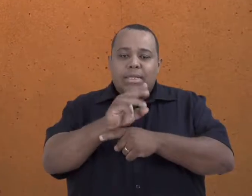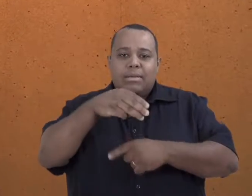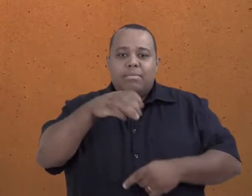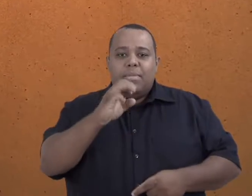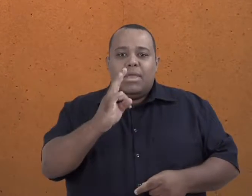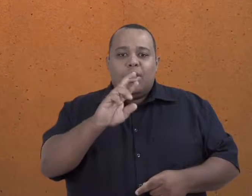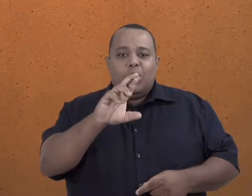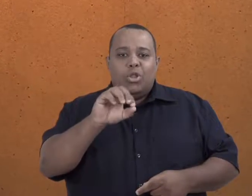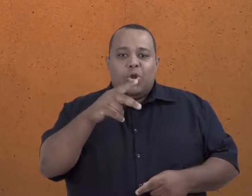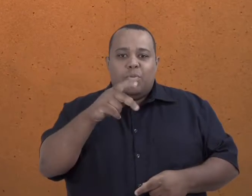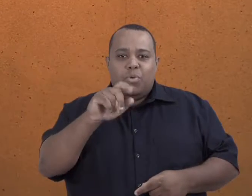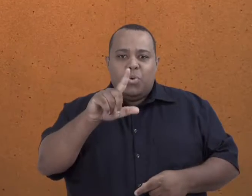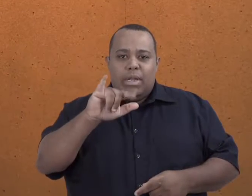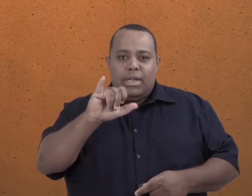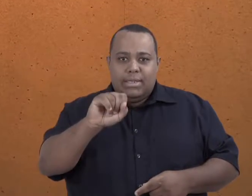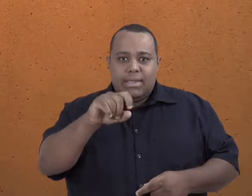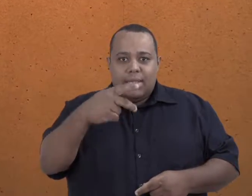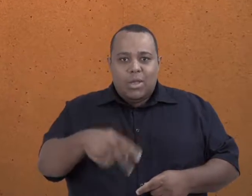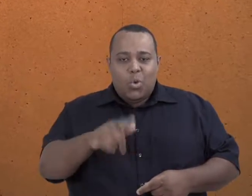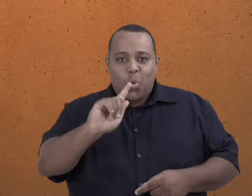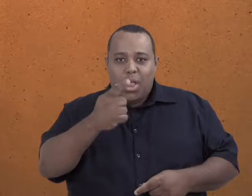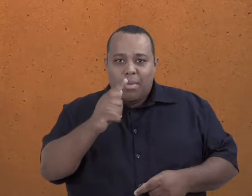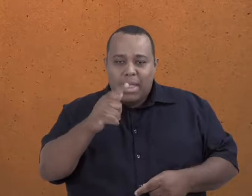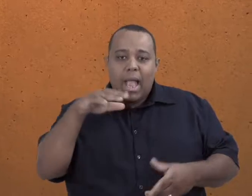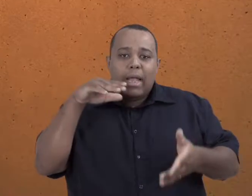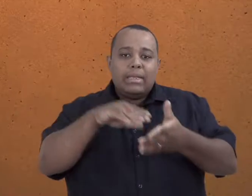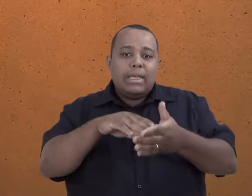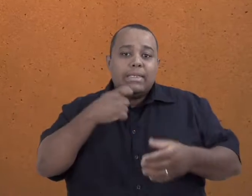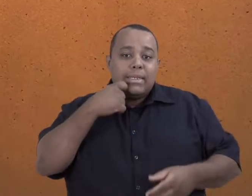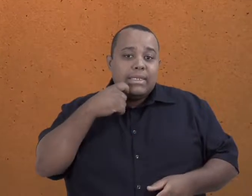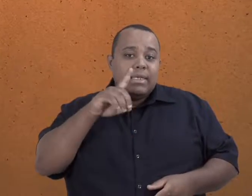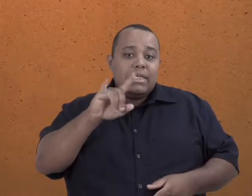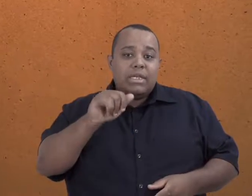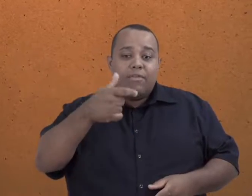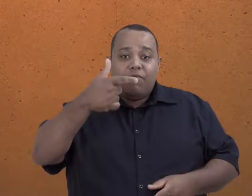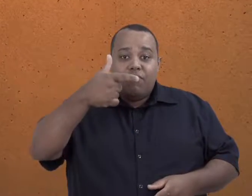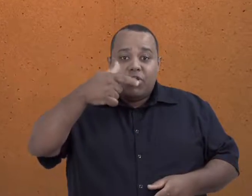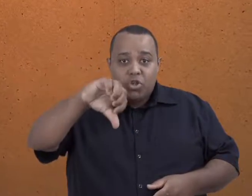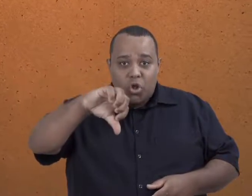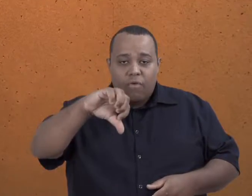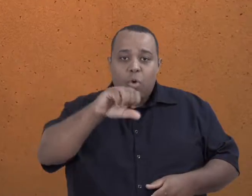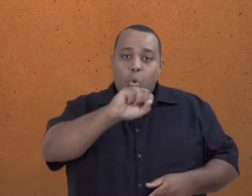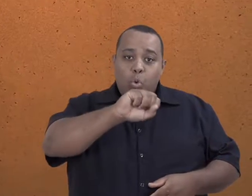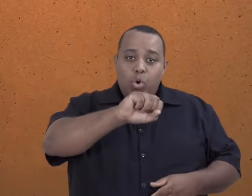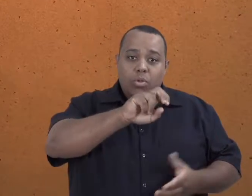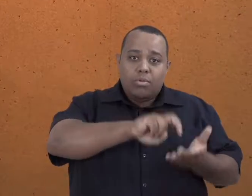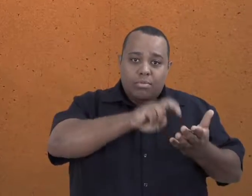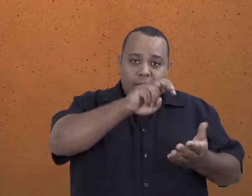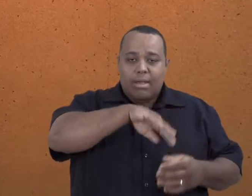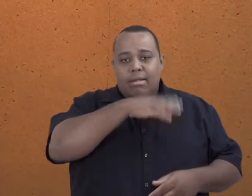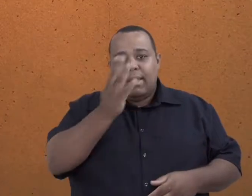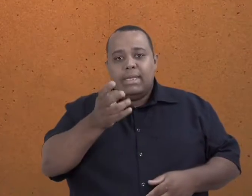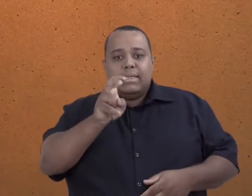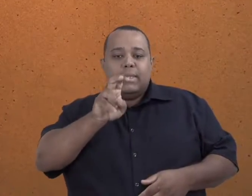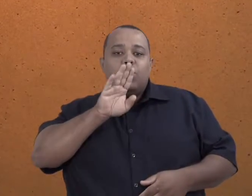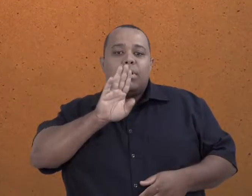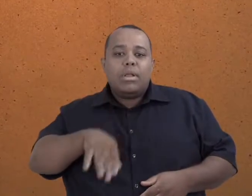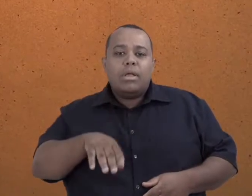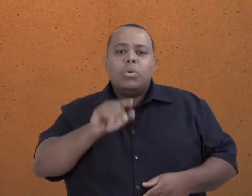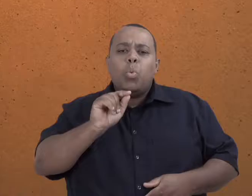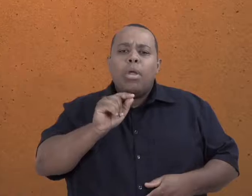próxima sexta-feira, dia 29 de novembro, das 8 da manhã até as 5 da tarde. As doações podem ser de água